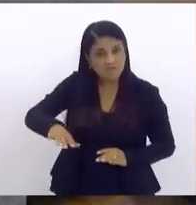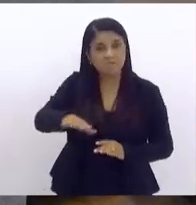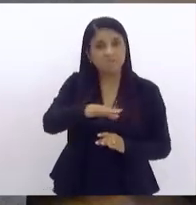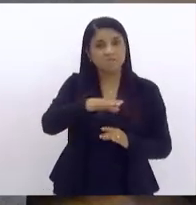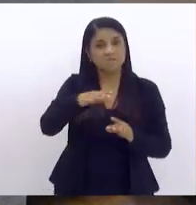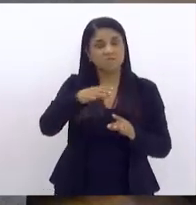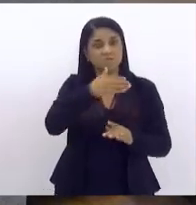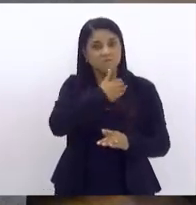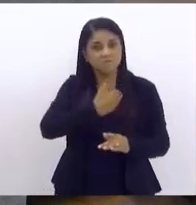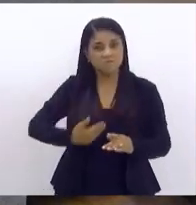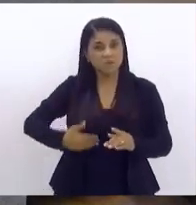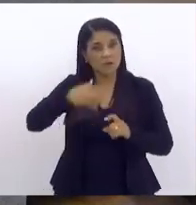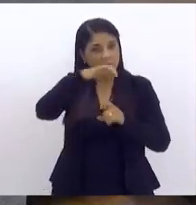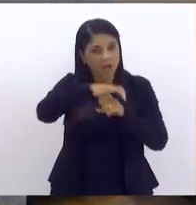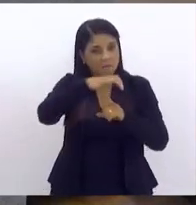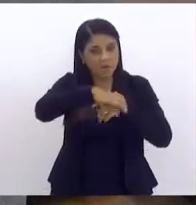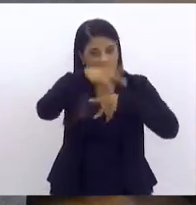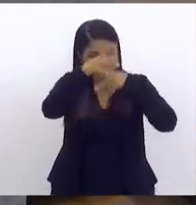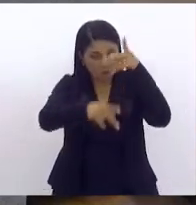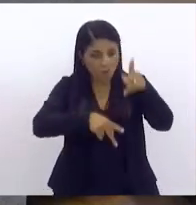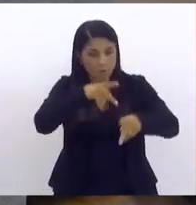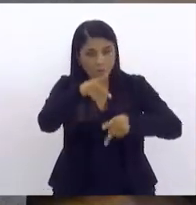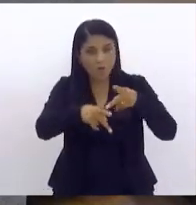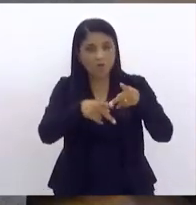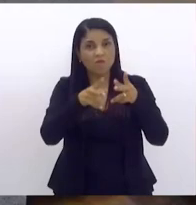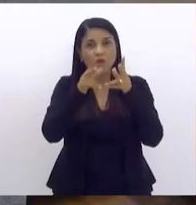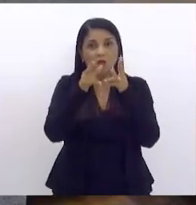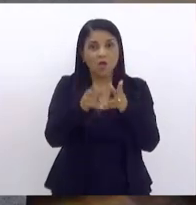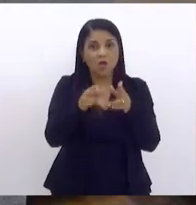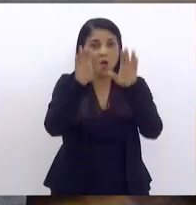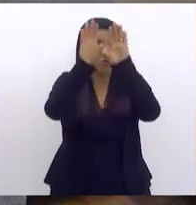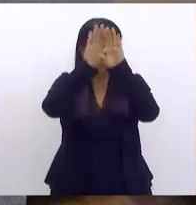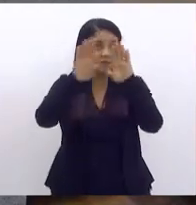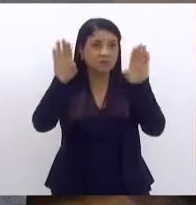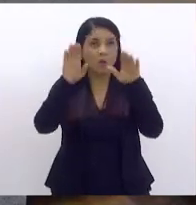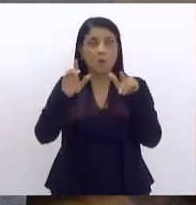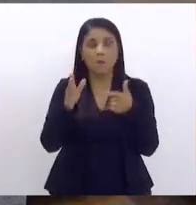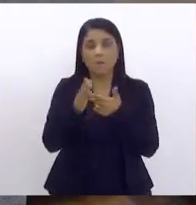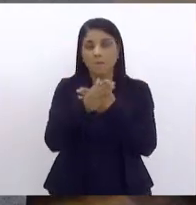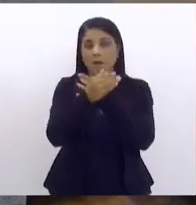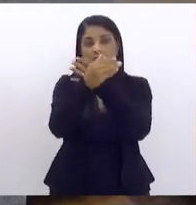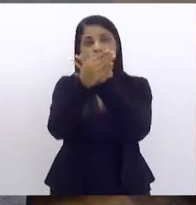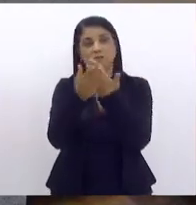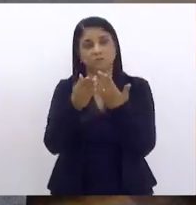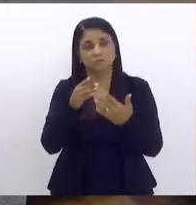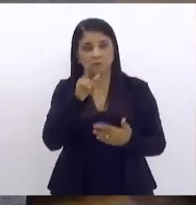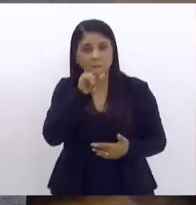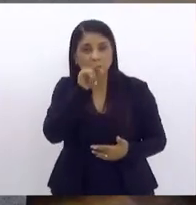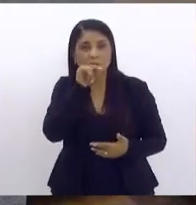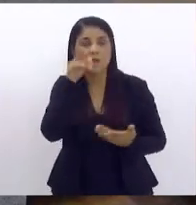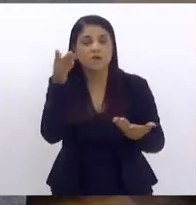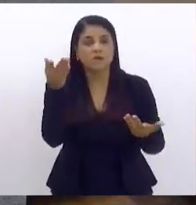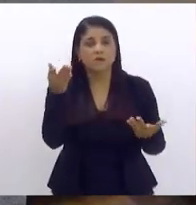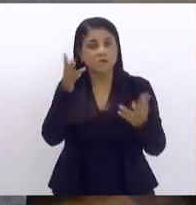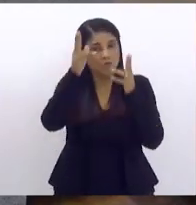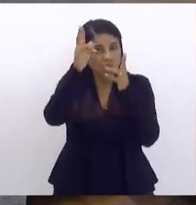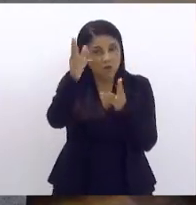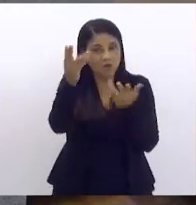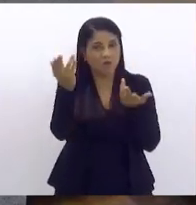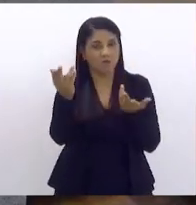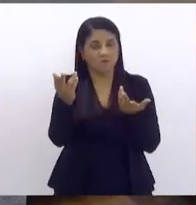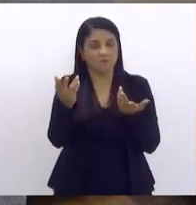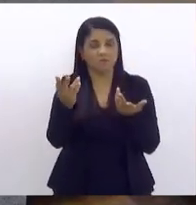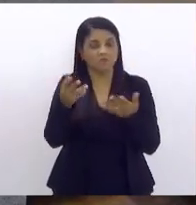A praça é do povo como o céu é do condor. Então, você tem que garantir que esses espaços possam